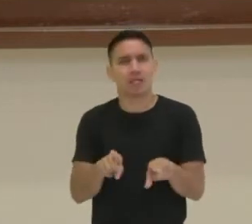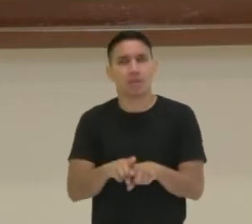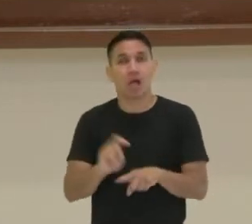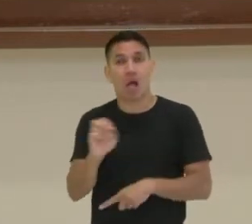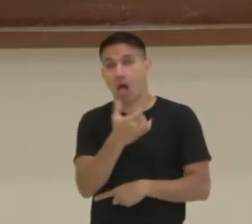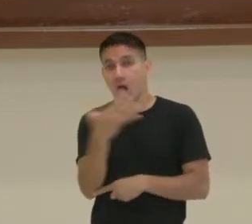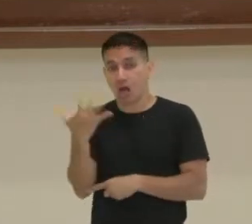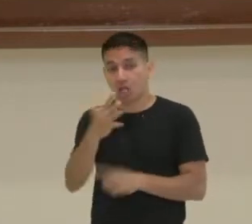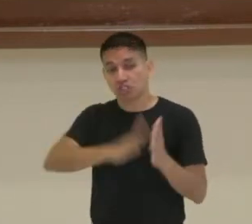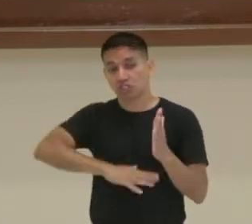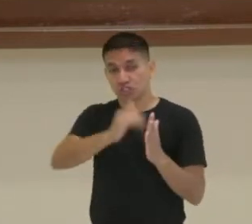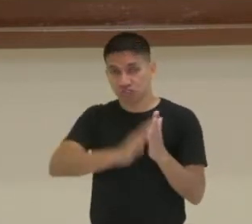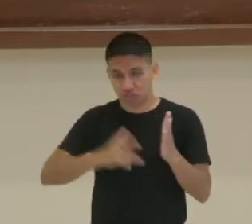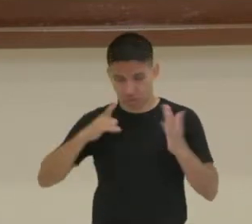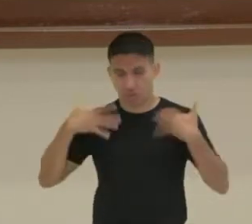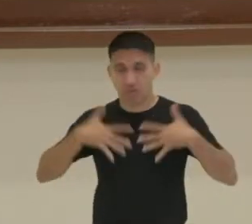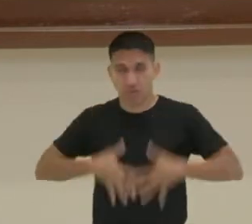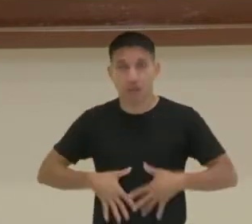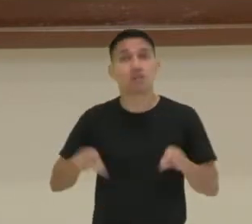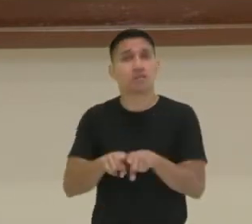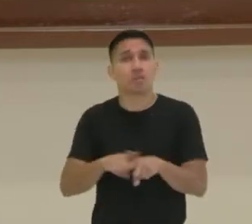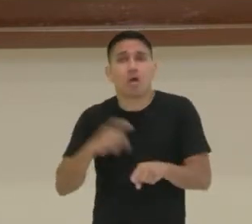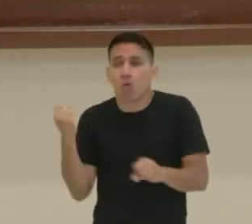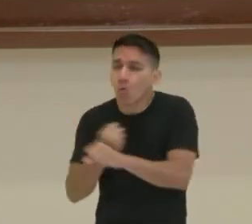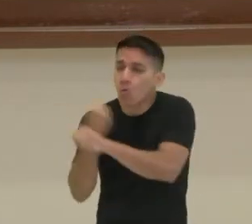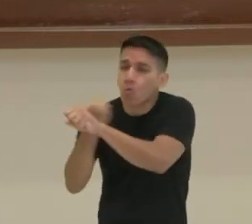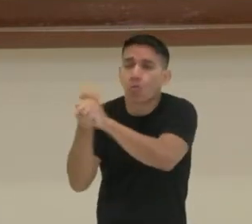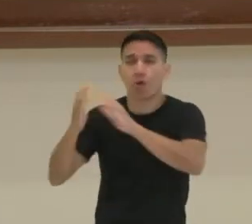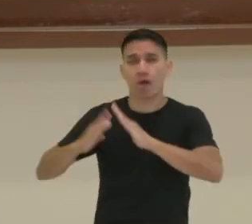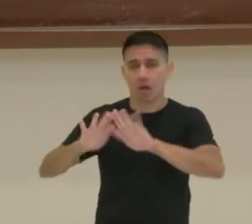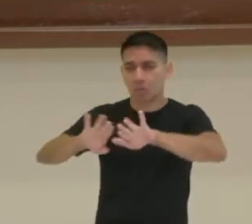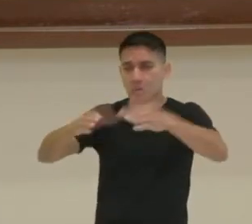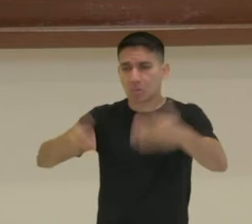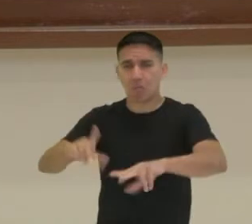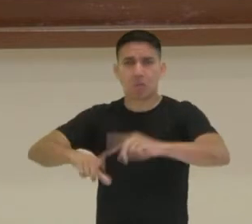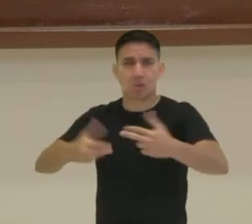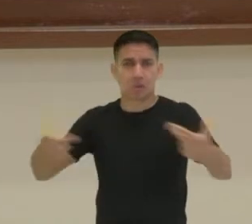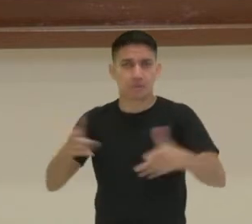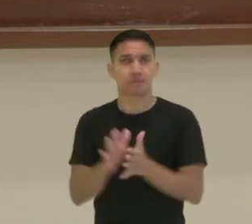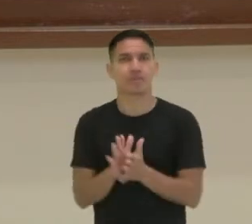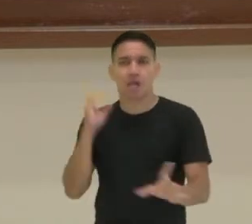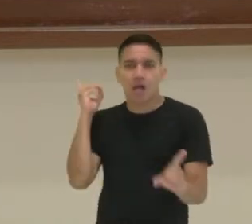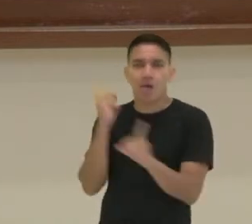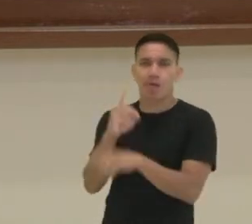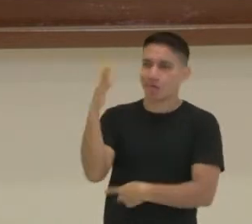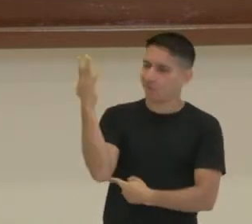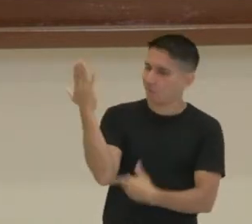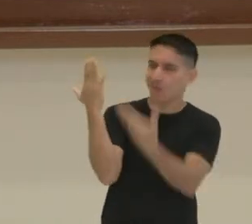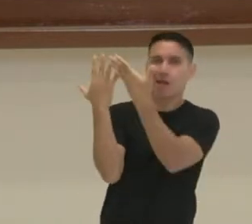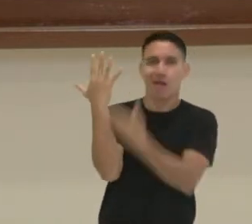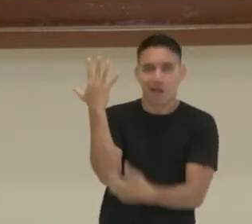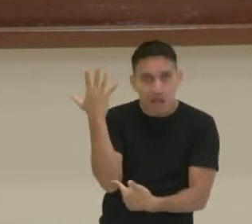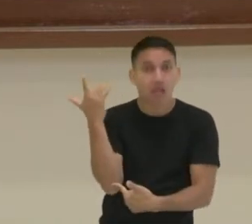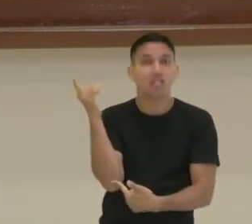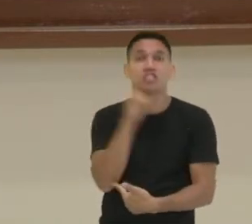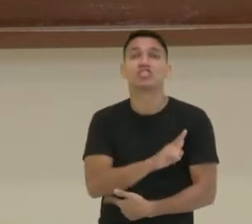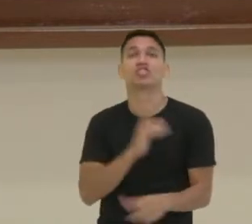também podiam usar a madeira para construir móveis e casas. Então encontraram aí nessa madeira uma forma de lucrar.